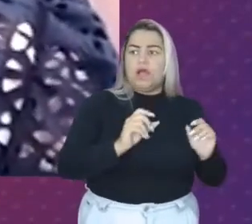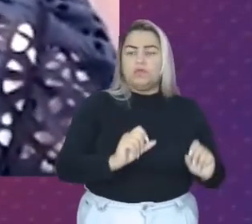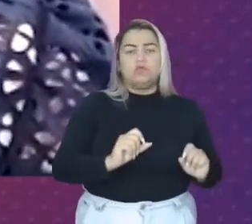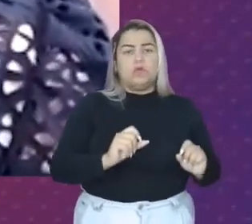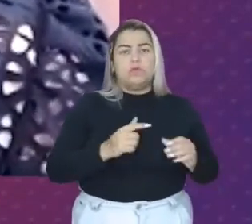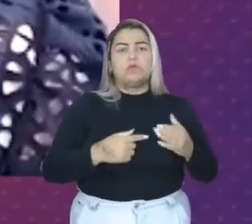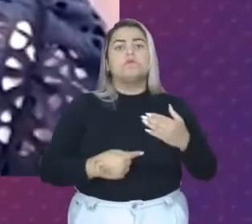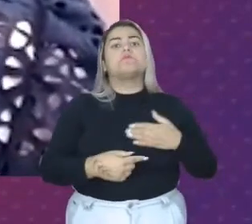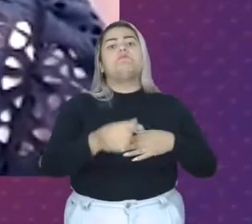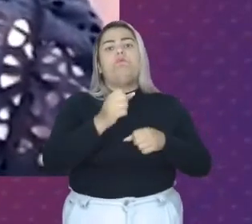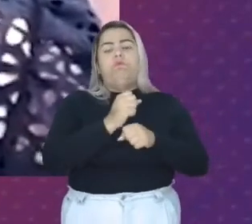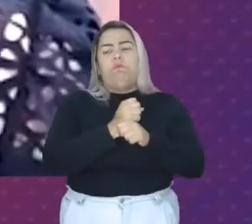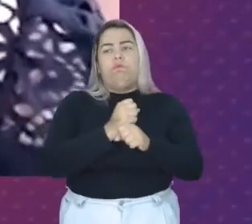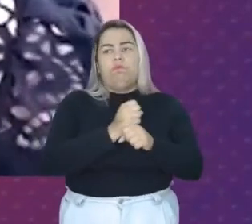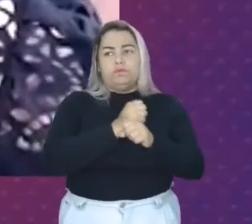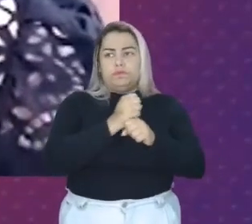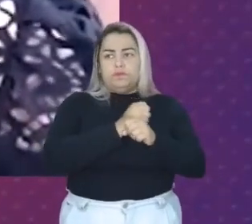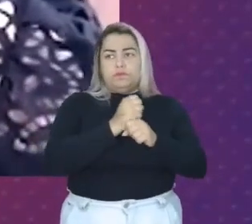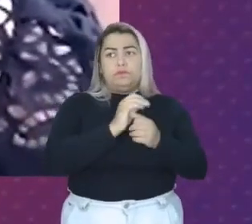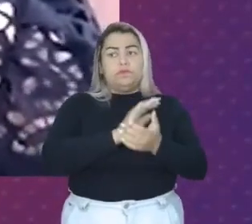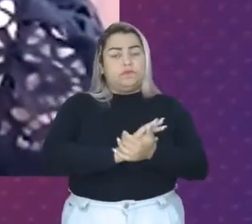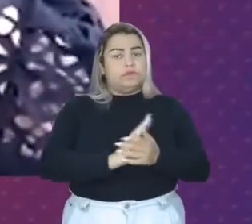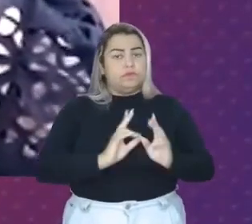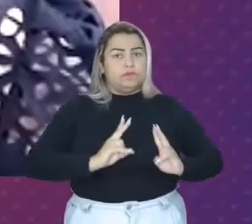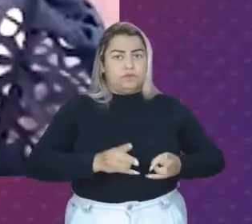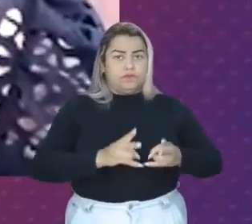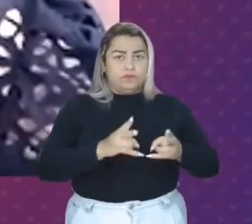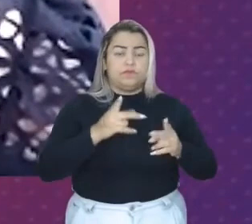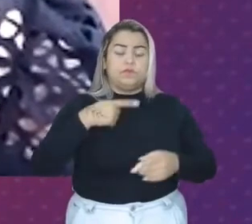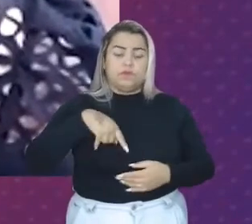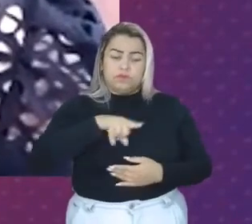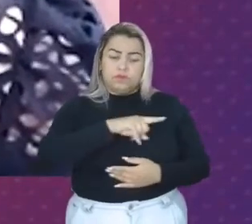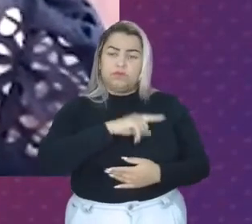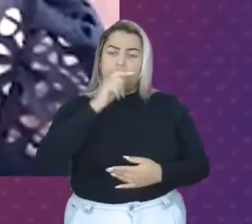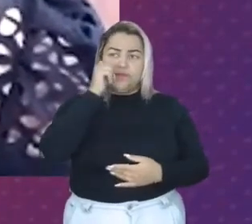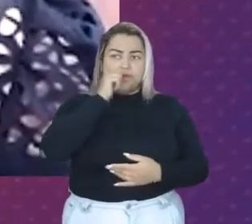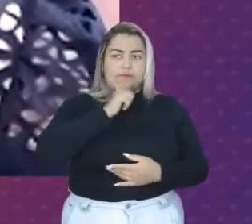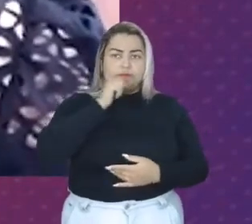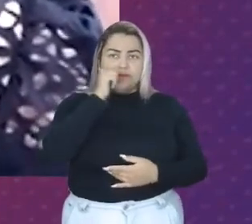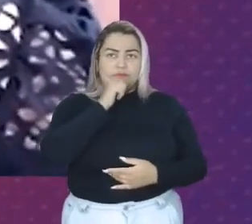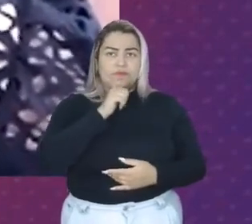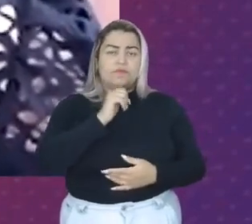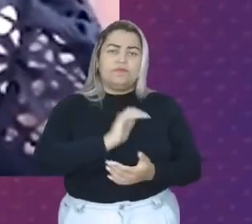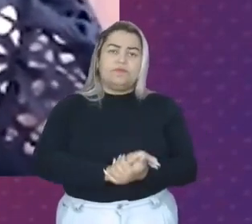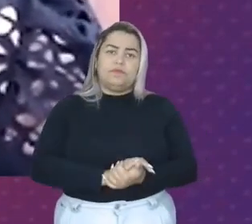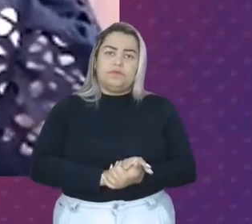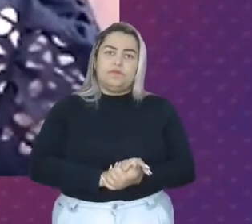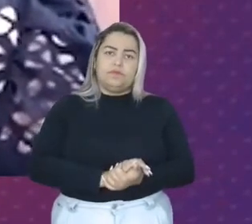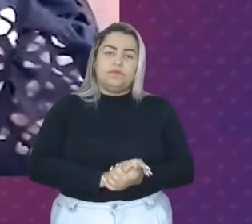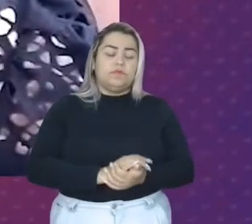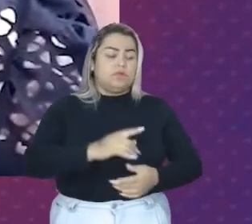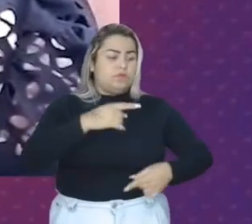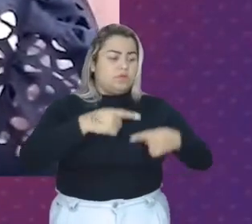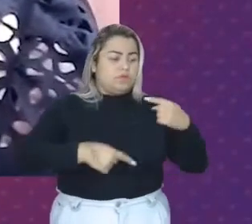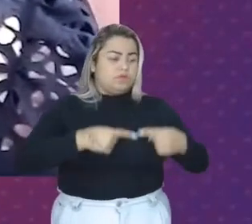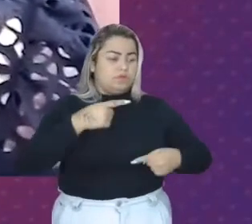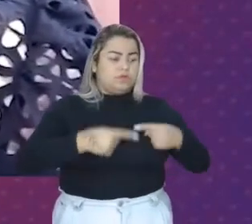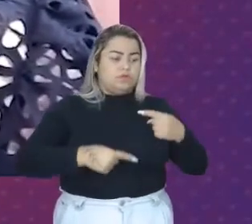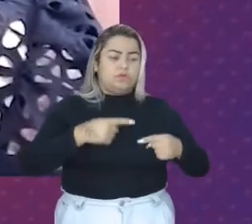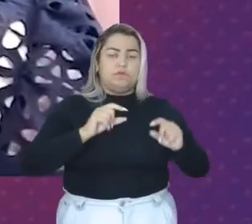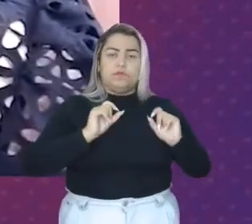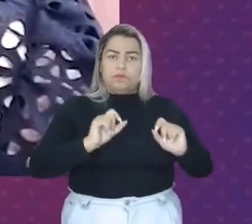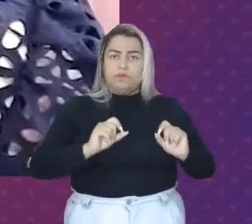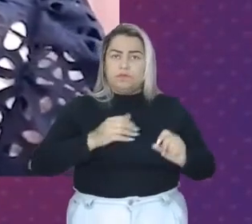longo da história? Né? Sempre para nós, mulheres. Então, nessas discussões todas das políticas